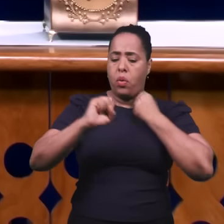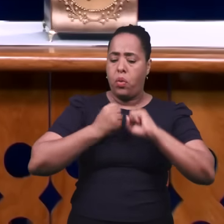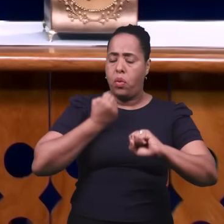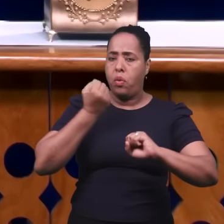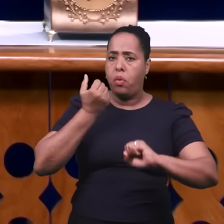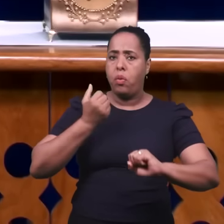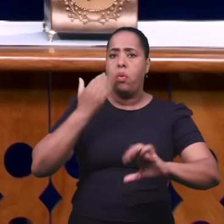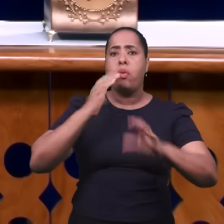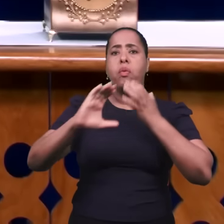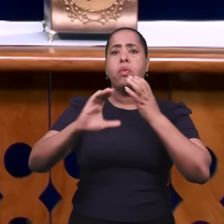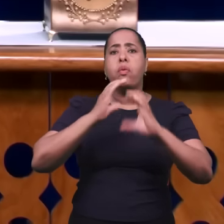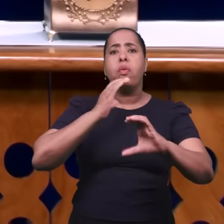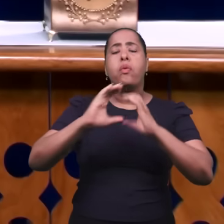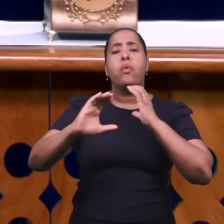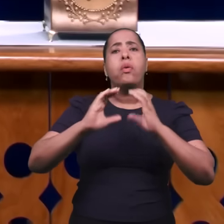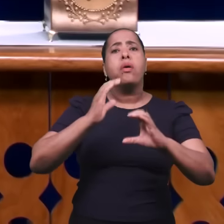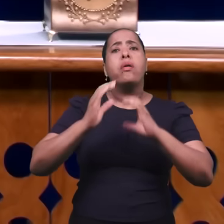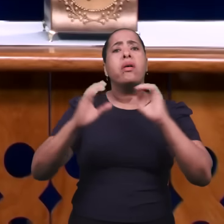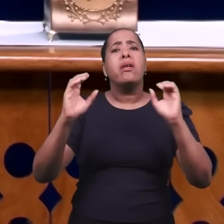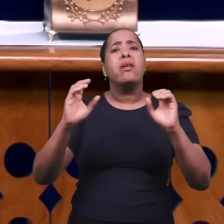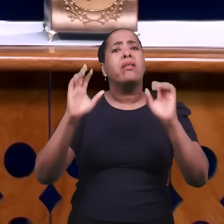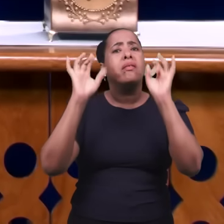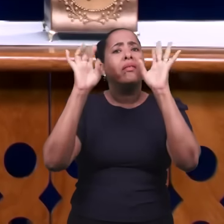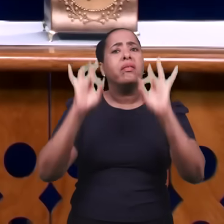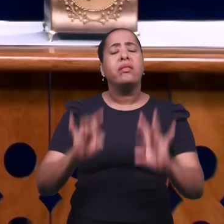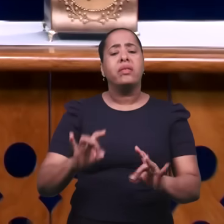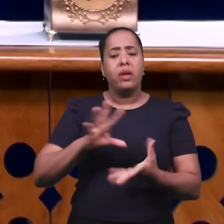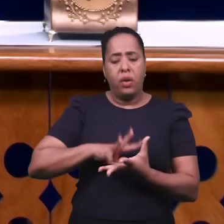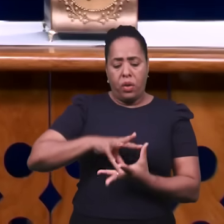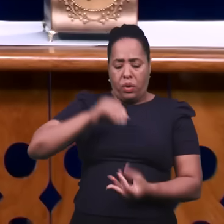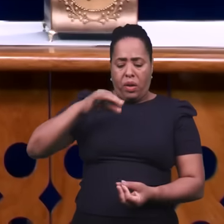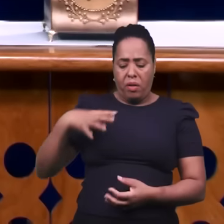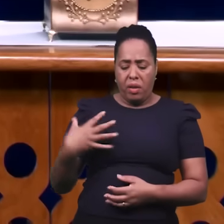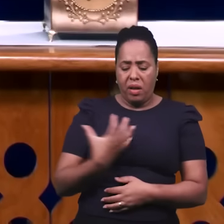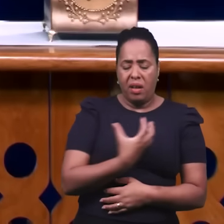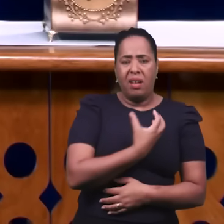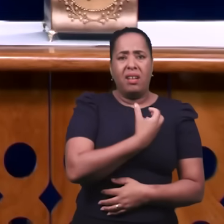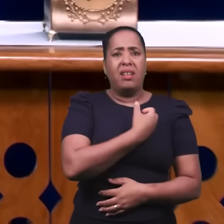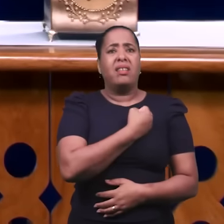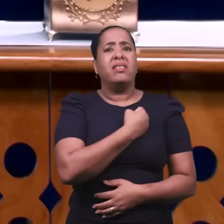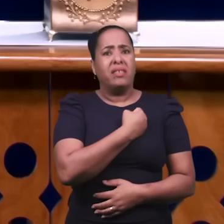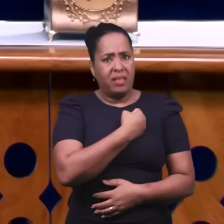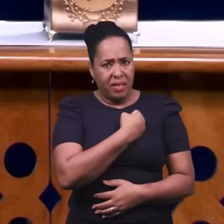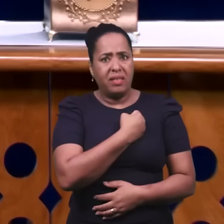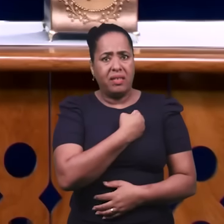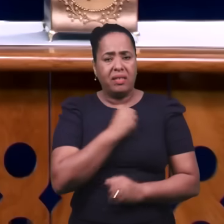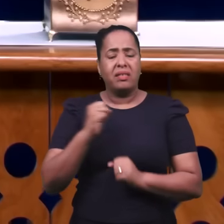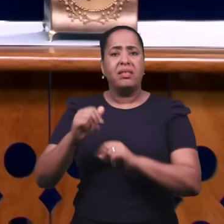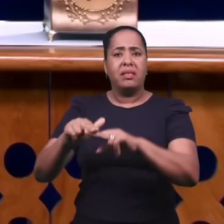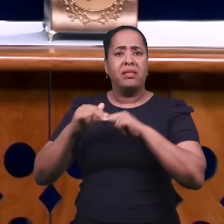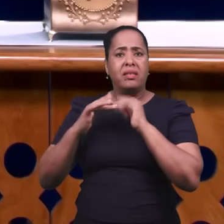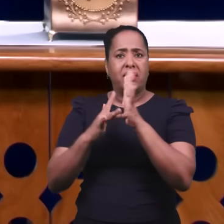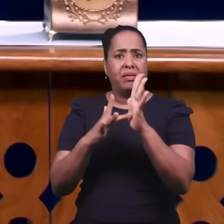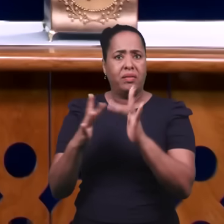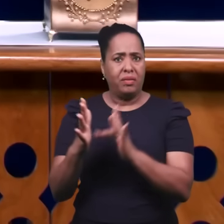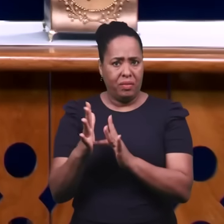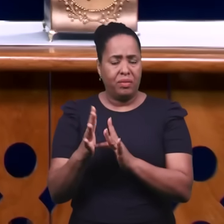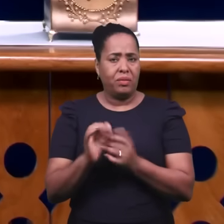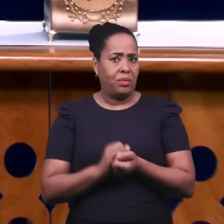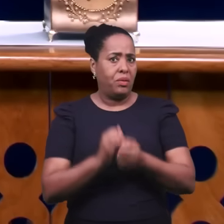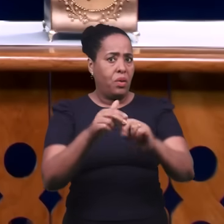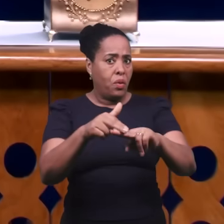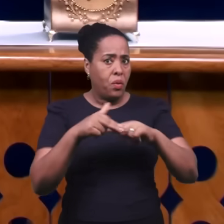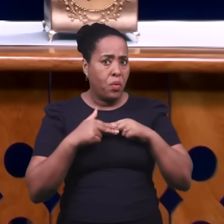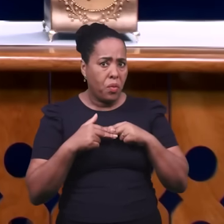especial. É o cântico de uma alma que foi remida de toda a sua dor e foi remida em Jesus. Então, por isso,